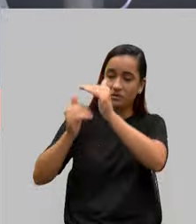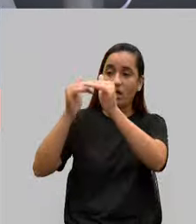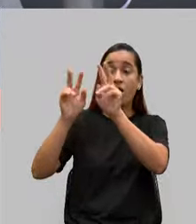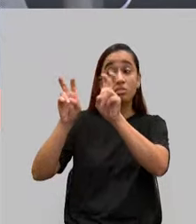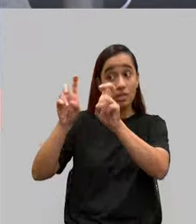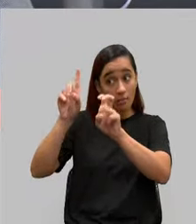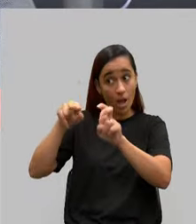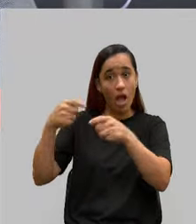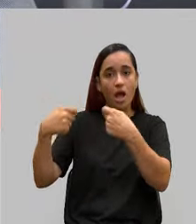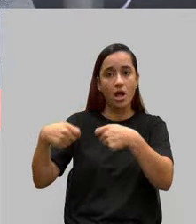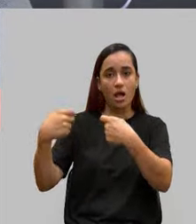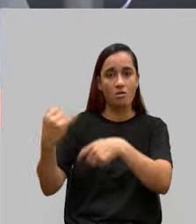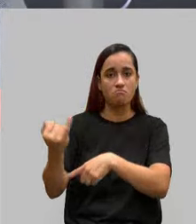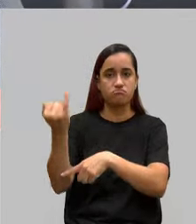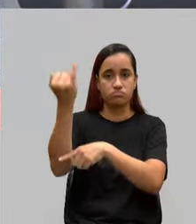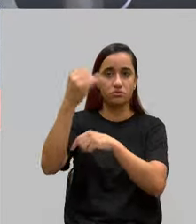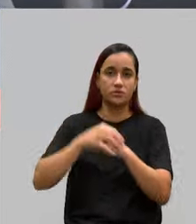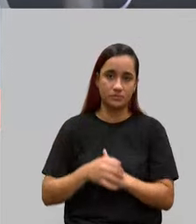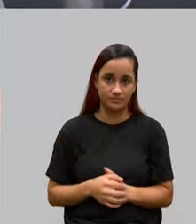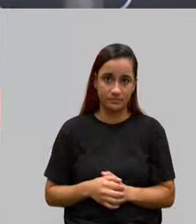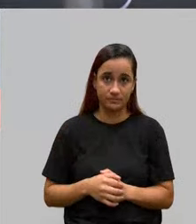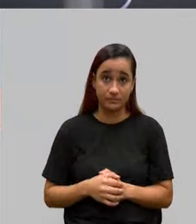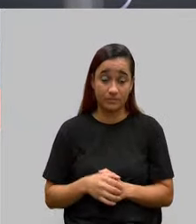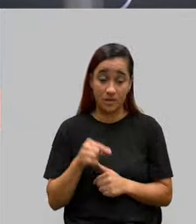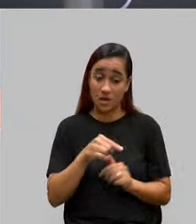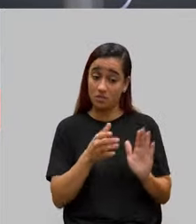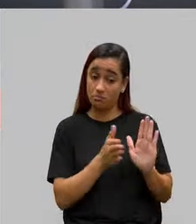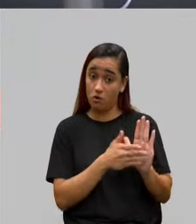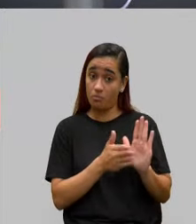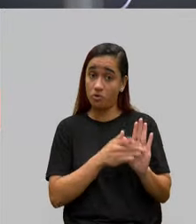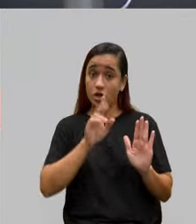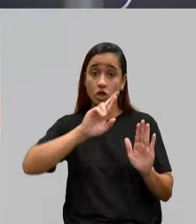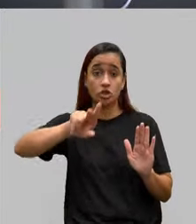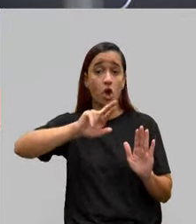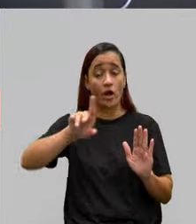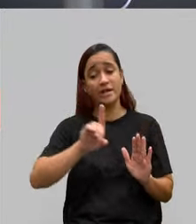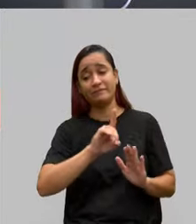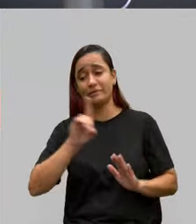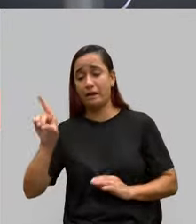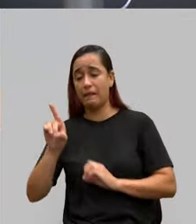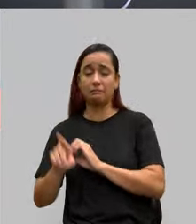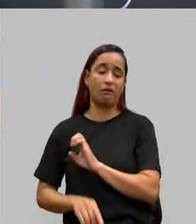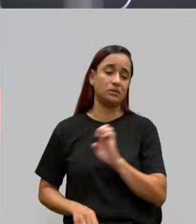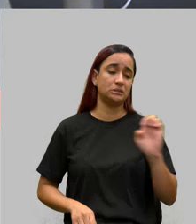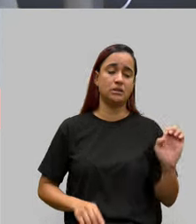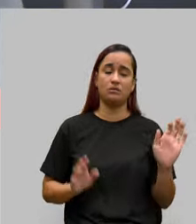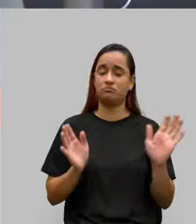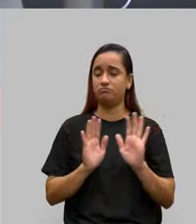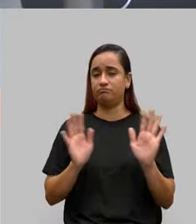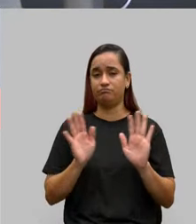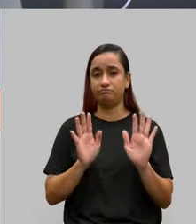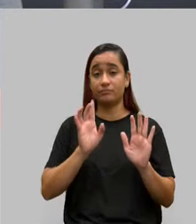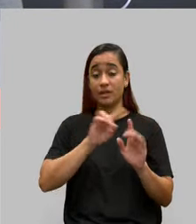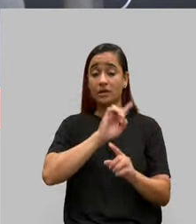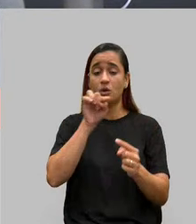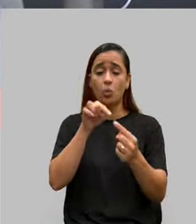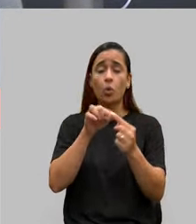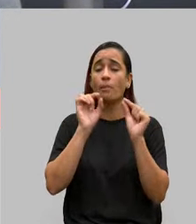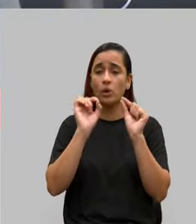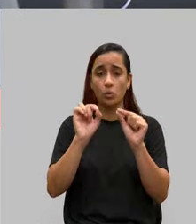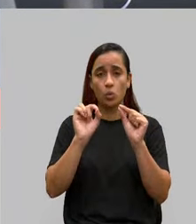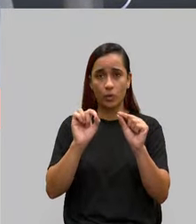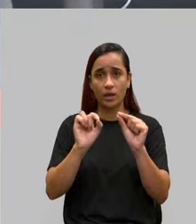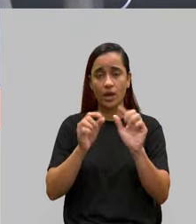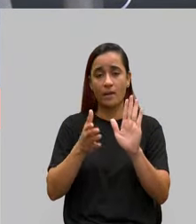necessário essa pauta não é de direita ou da esquerda ela é simples e objetivamente